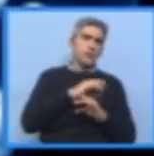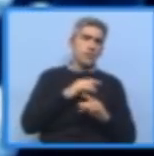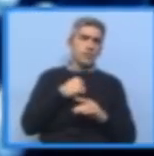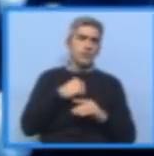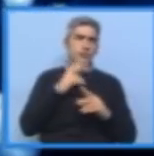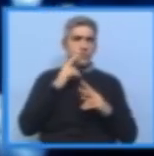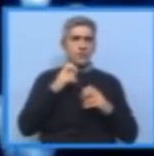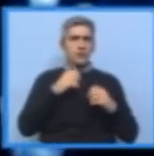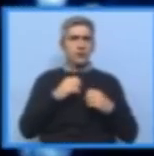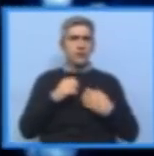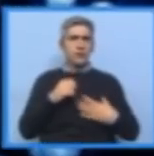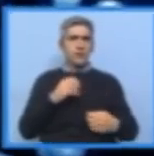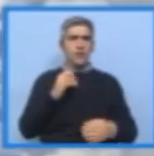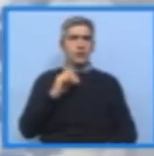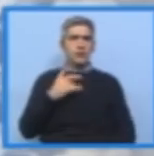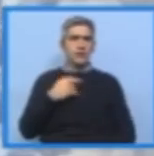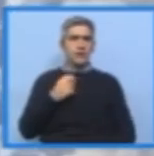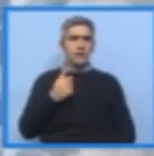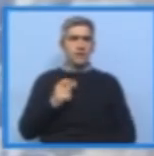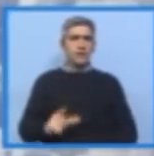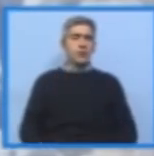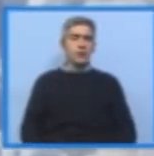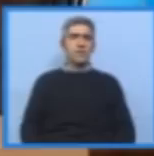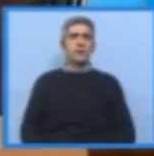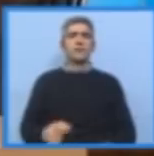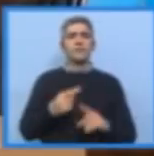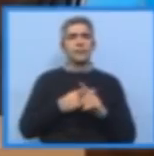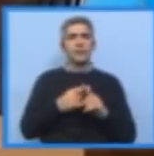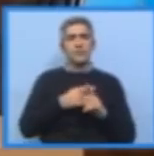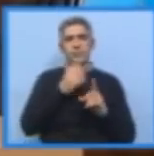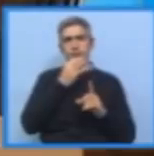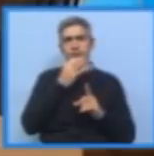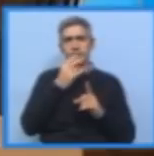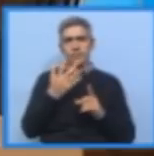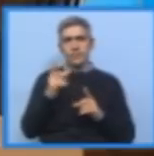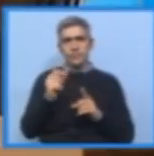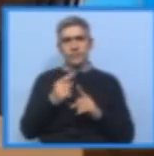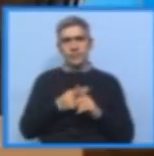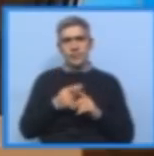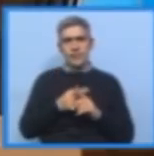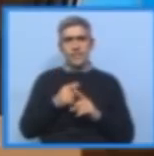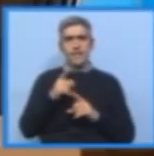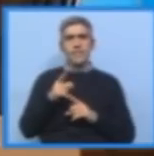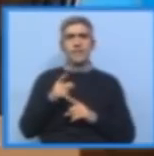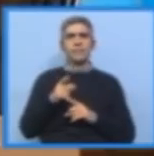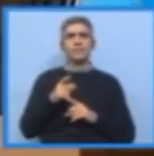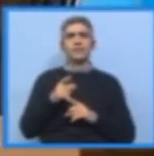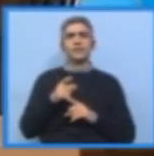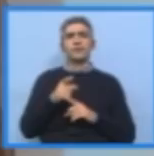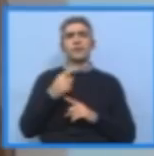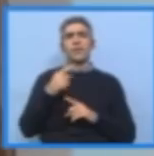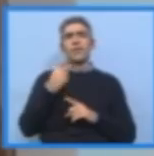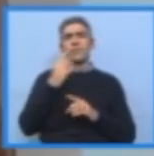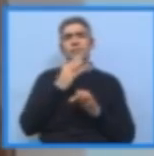pulmão ocidental. E já agora, é muito interessante isto que disse também de passagem, de que há